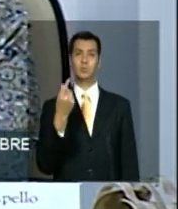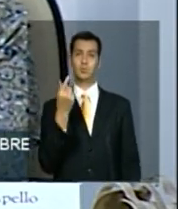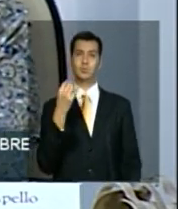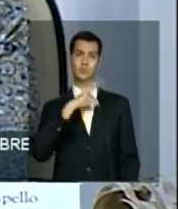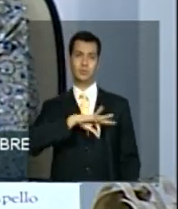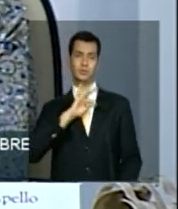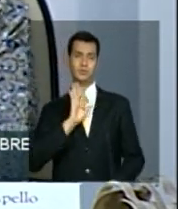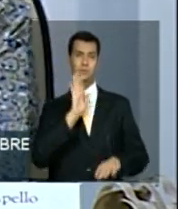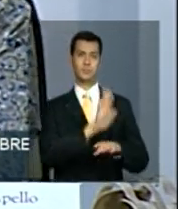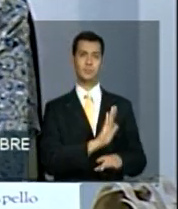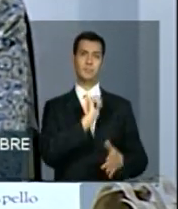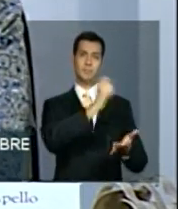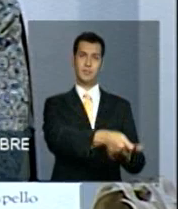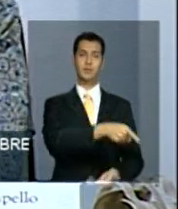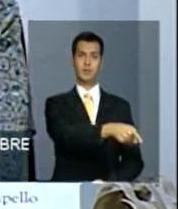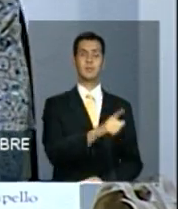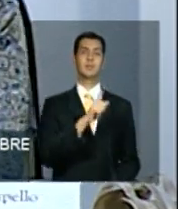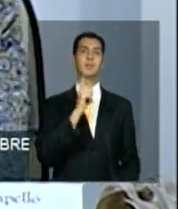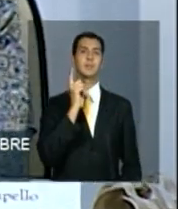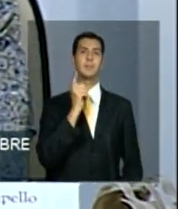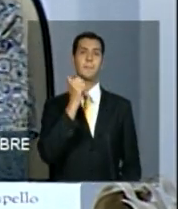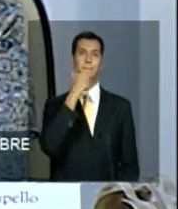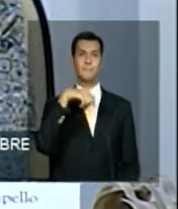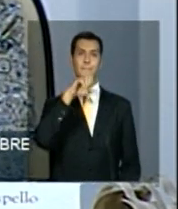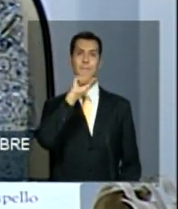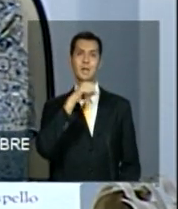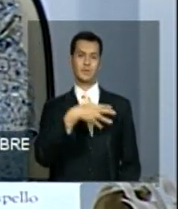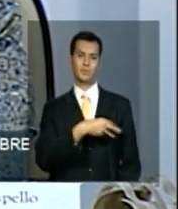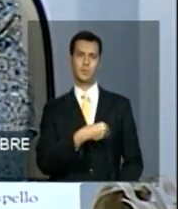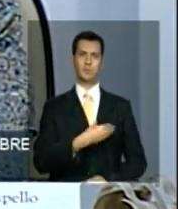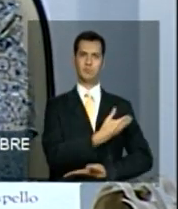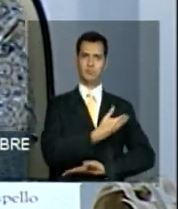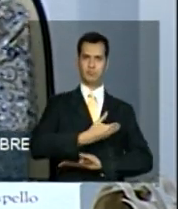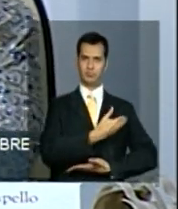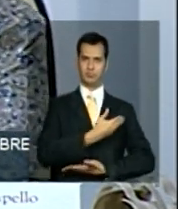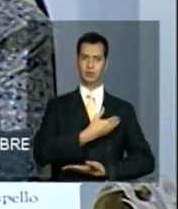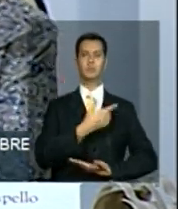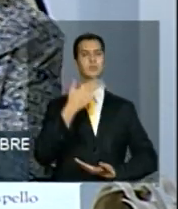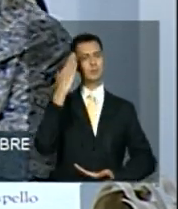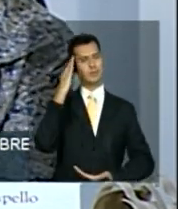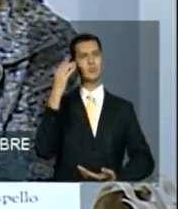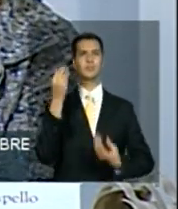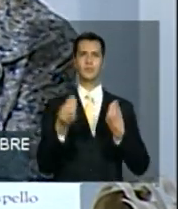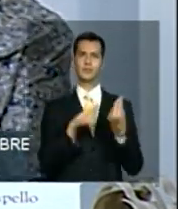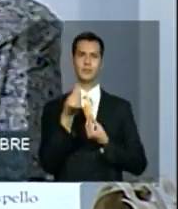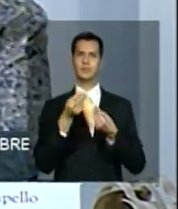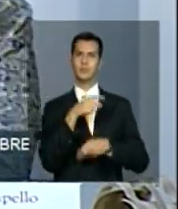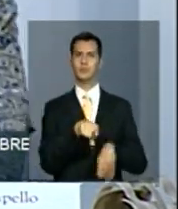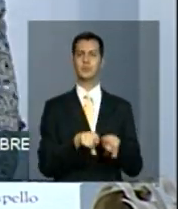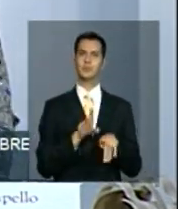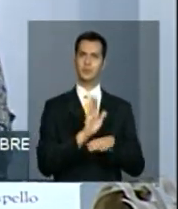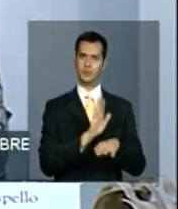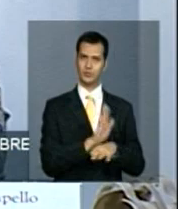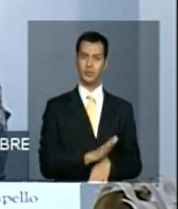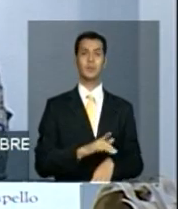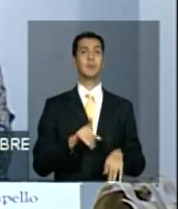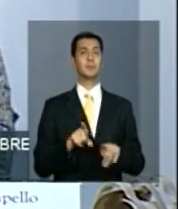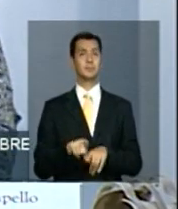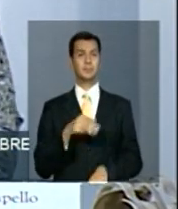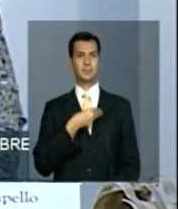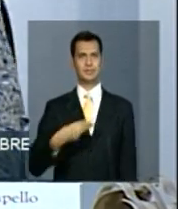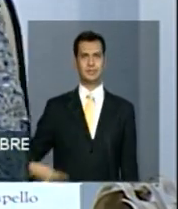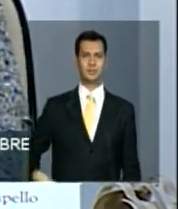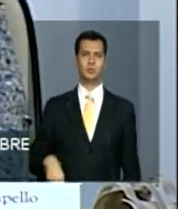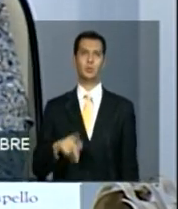estão sendo pagos aí com o conjunto de outros benefícios que isso acaba nos trazendo né Ministro Padilha que